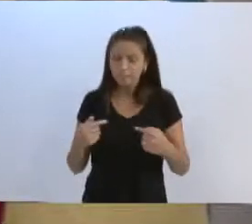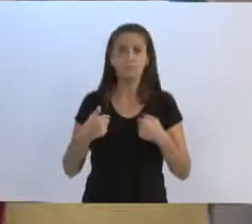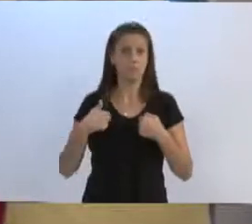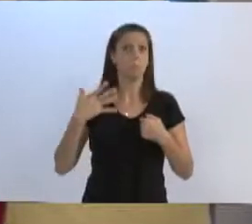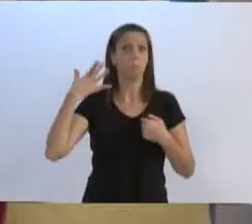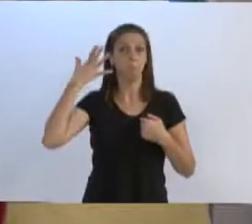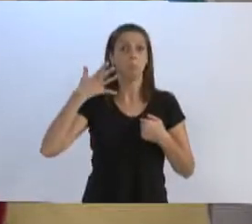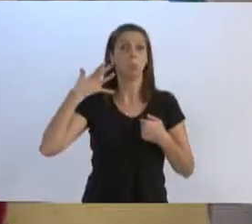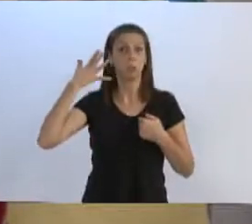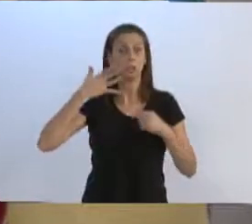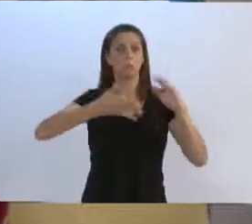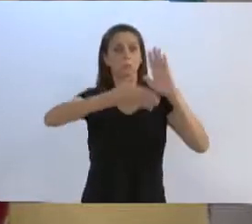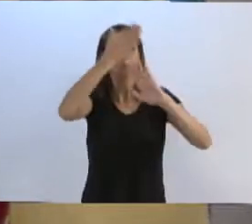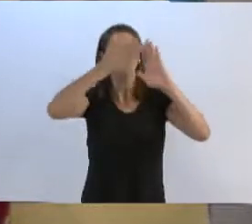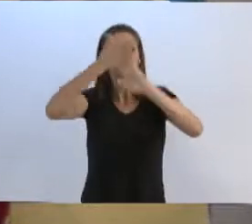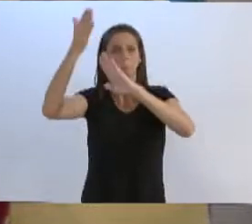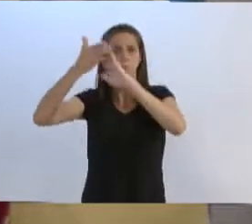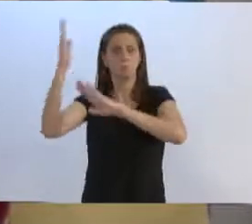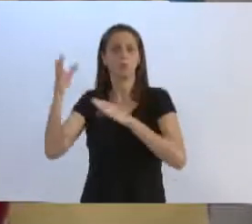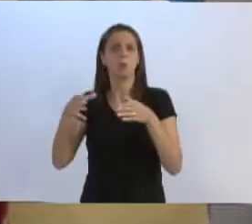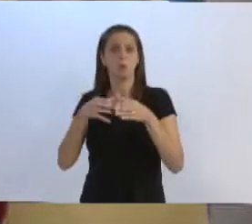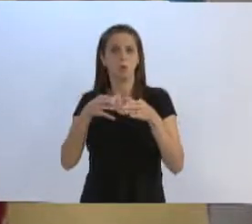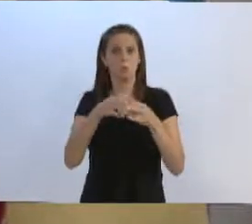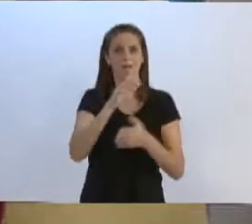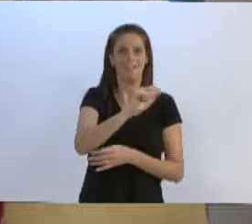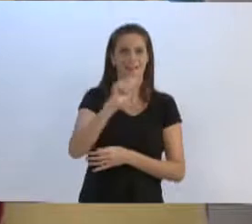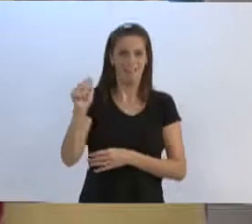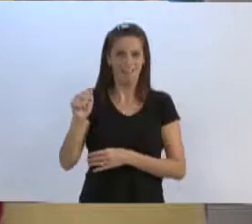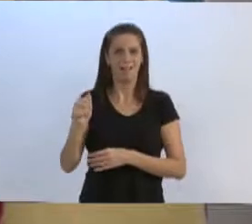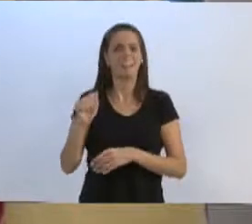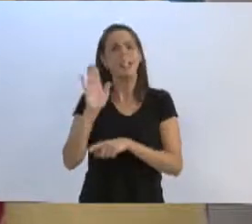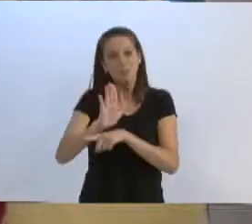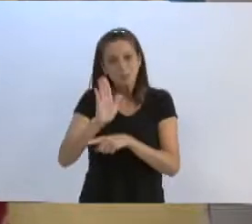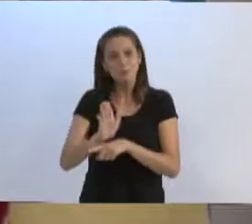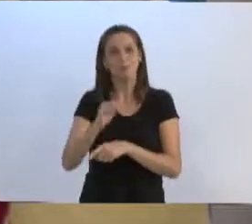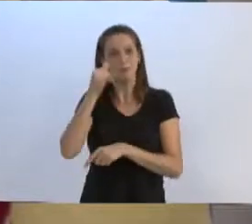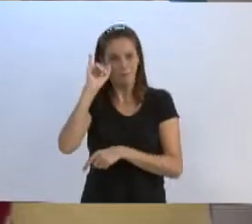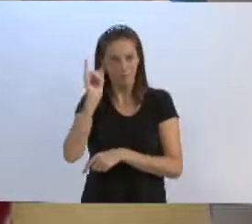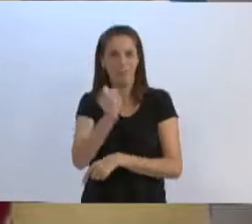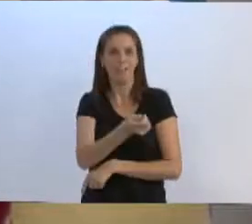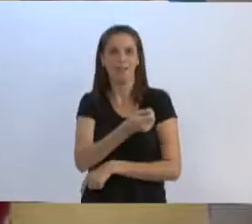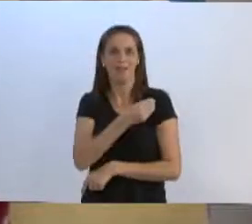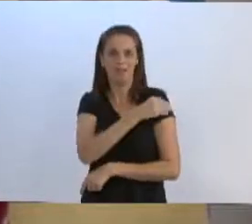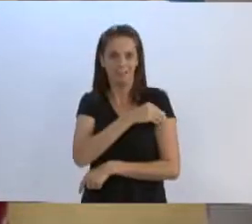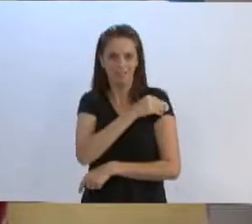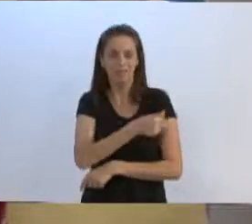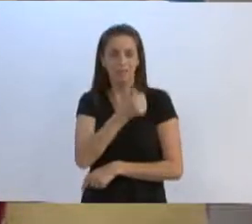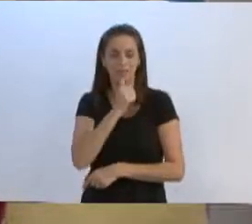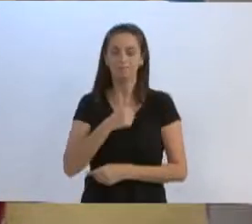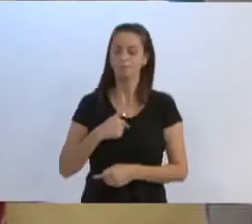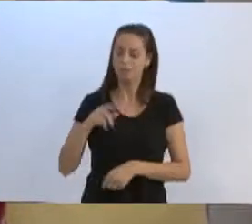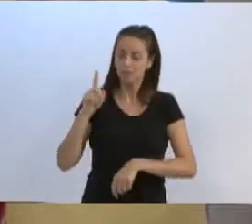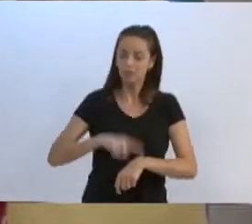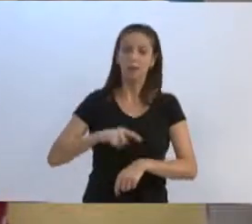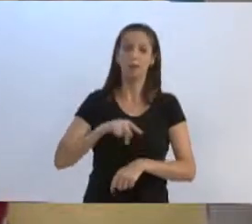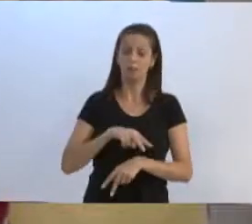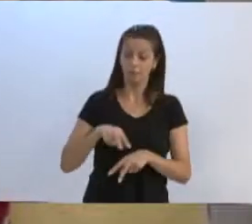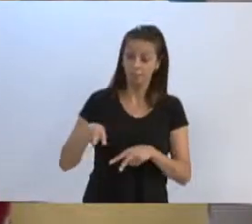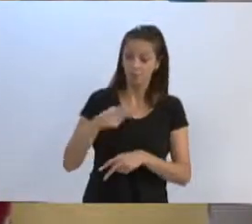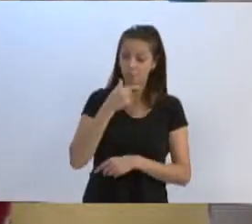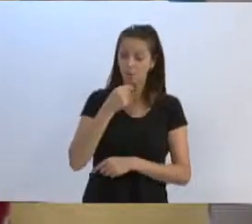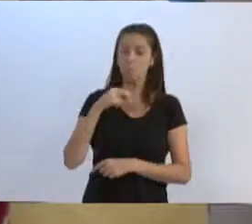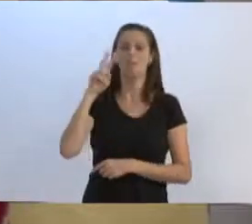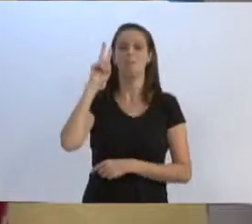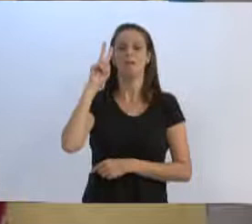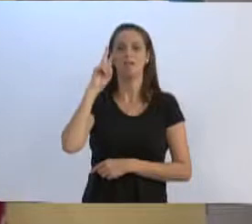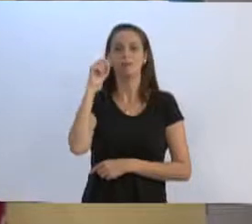palestrante dos grupos de AA, eu lembrei do meu querido grupo do AA, lá do Garcia, que é